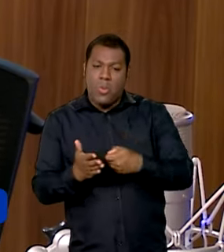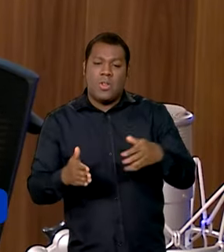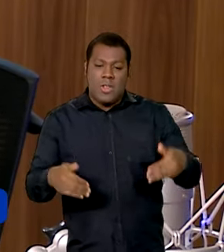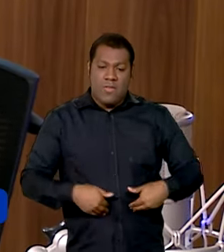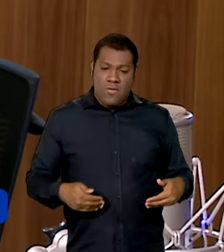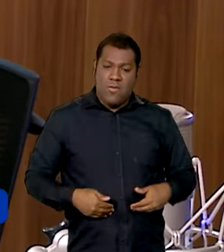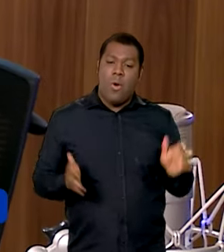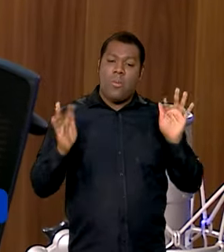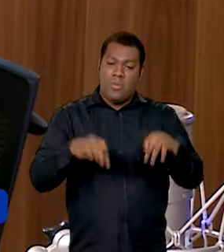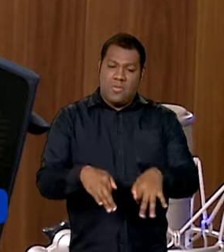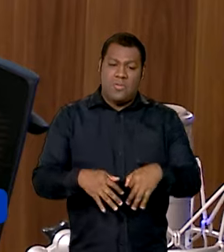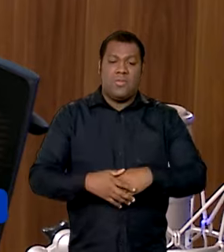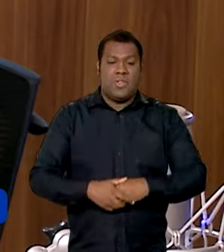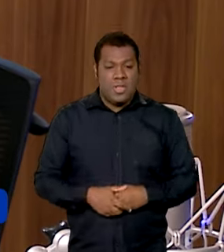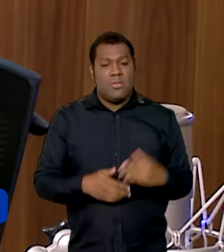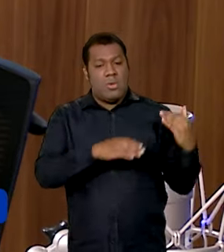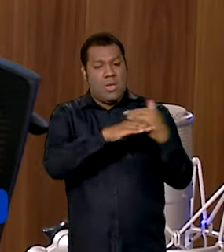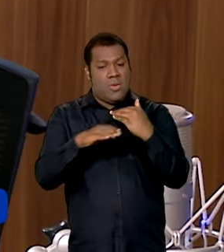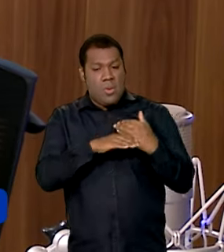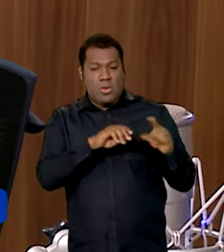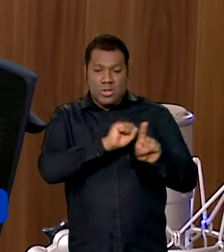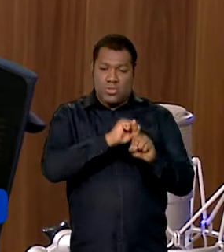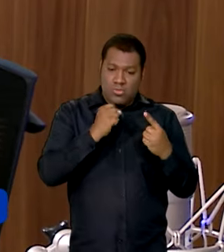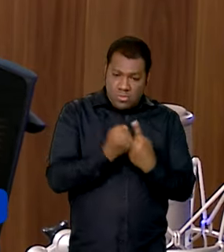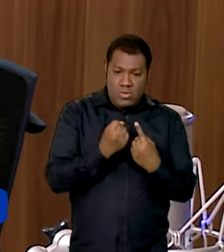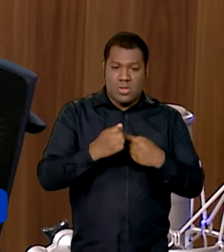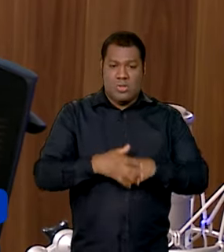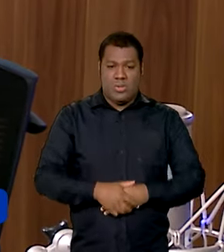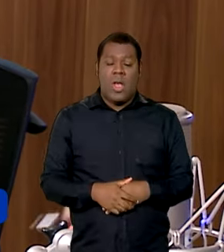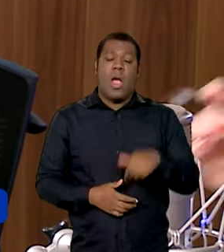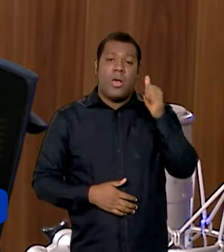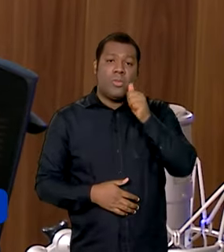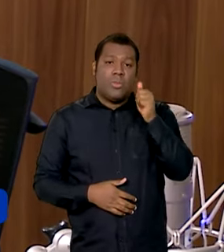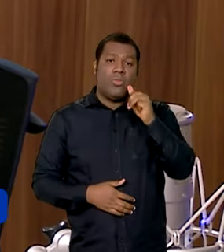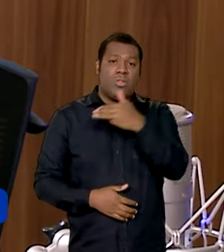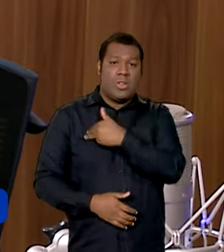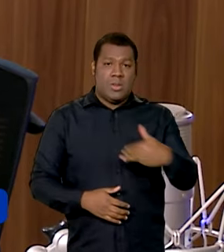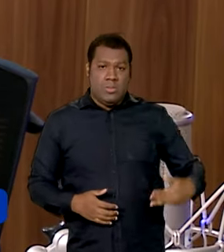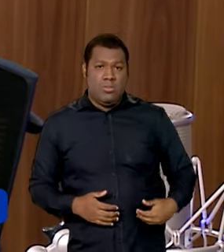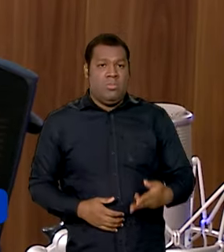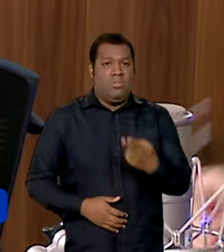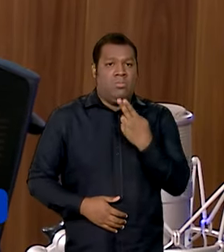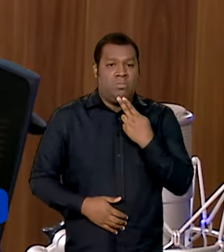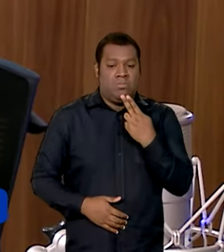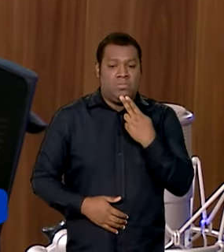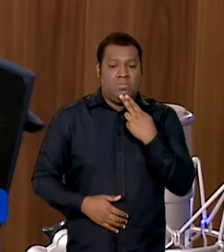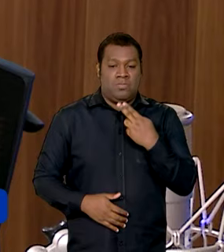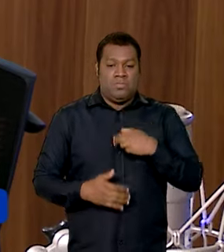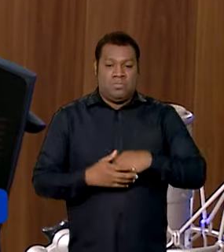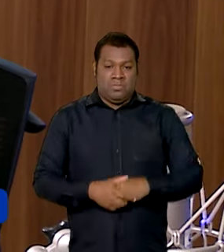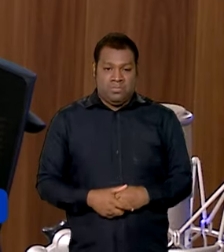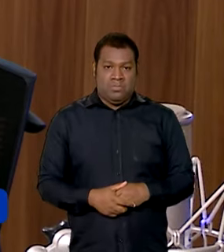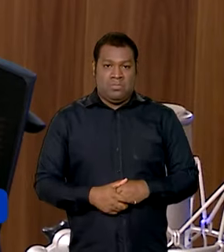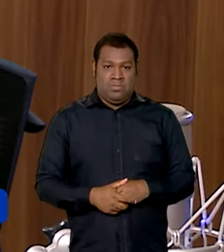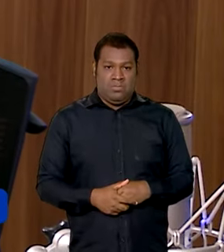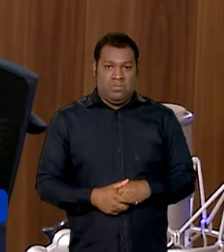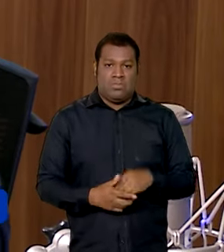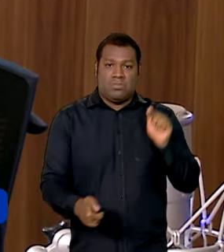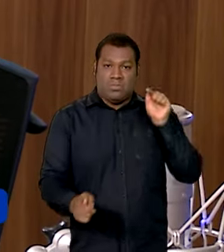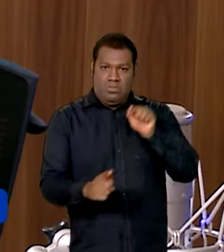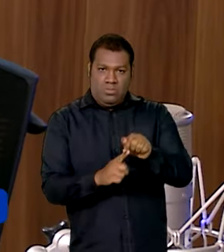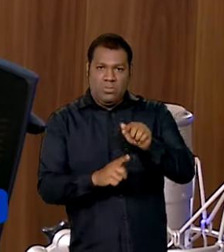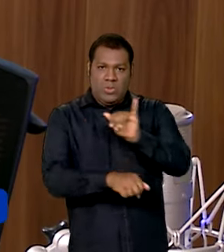políticas públicas tenham essa coerência que fez a ministra Simone tebt em relação à infraestrutura que tá relacionado